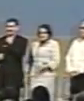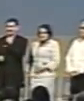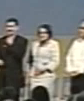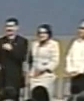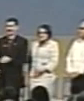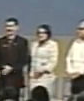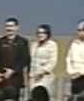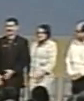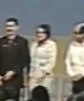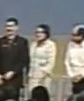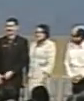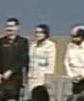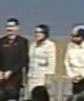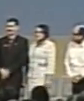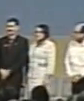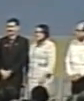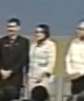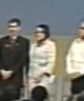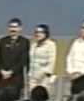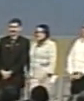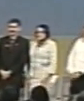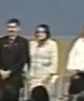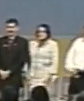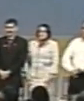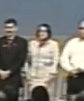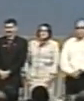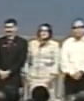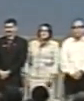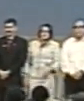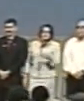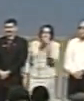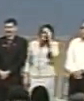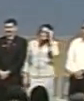essa cerimônia, ouviremos o Hino Nacional Brasileiro.